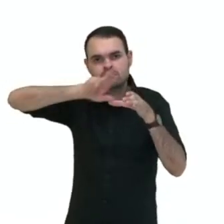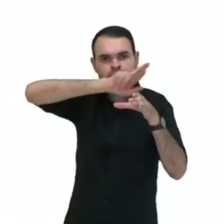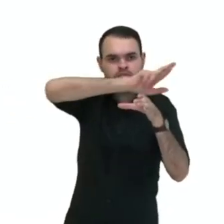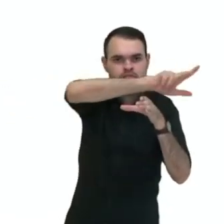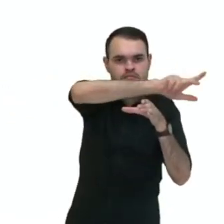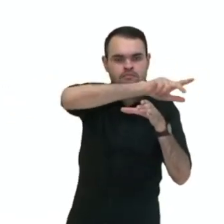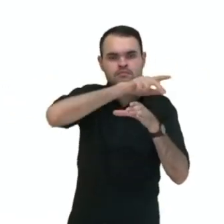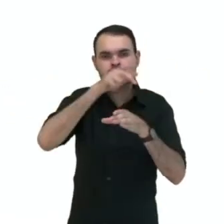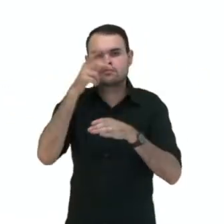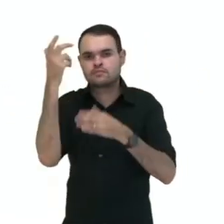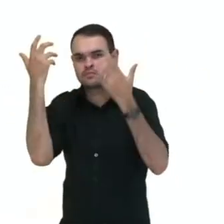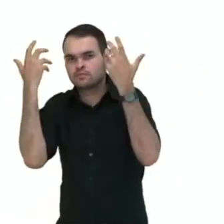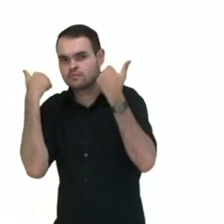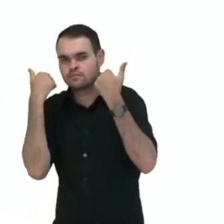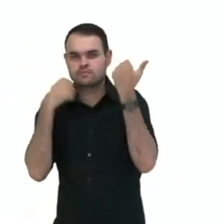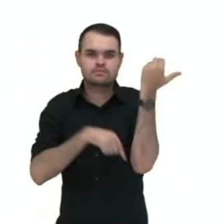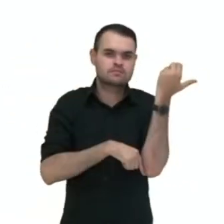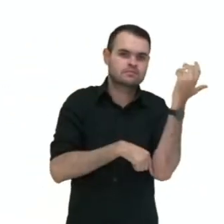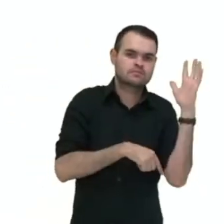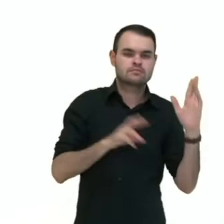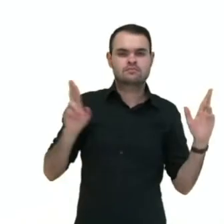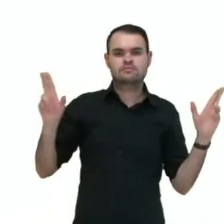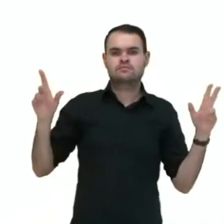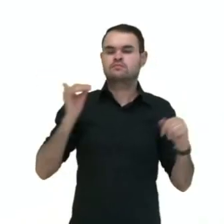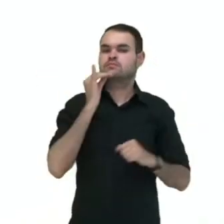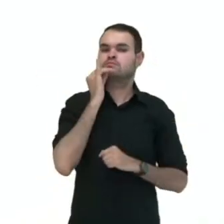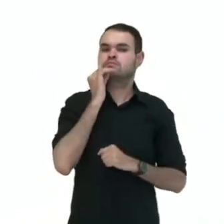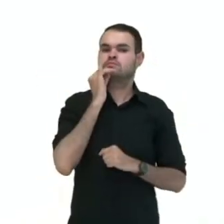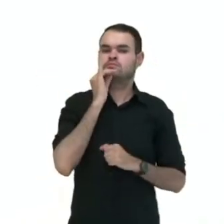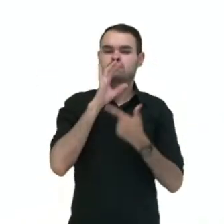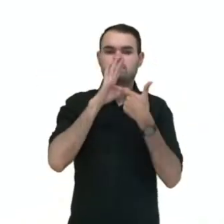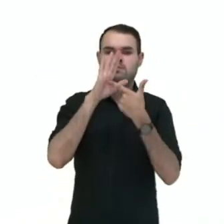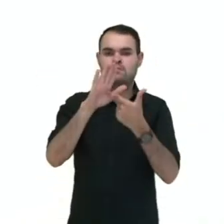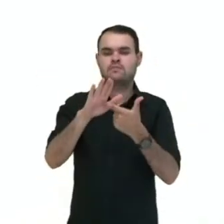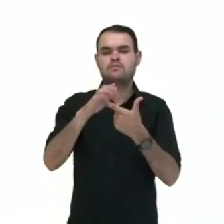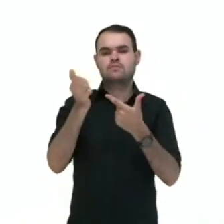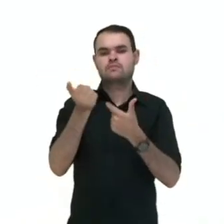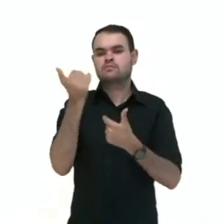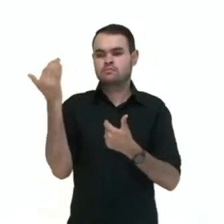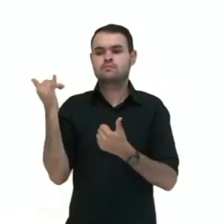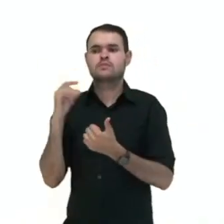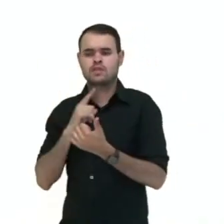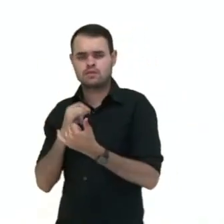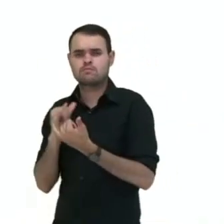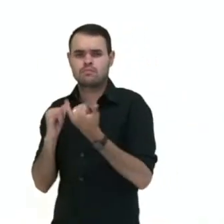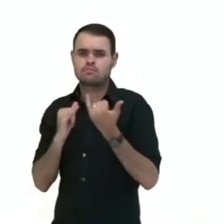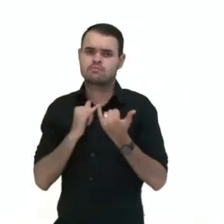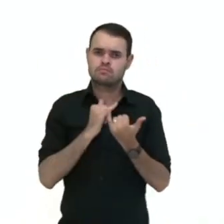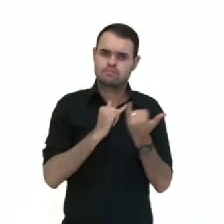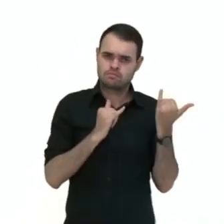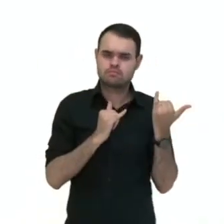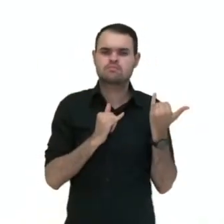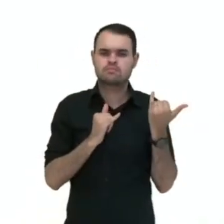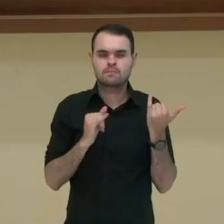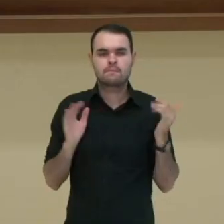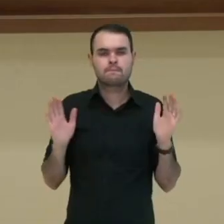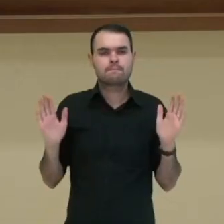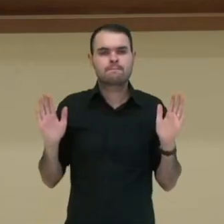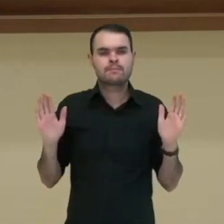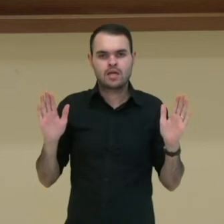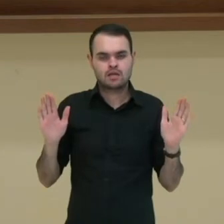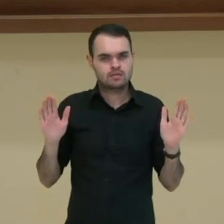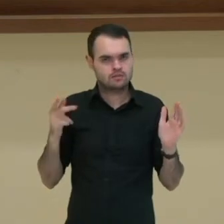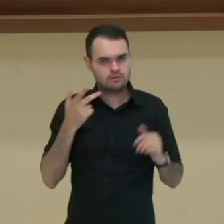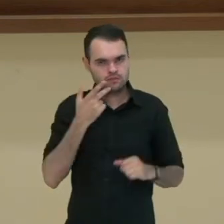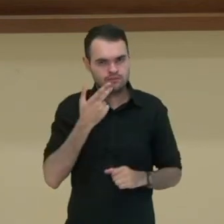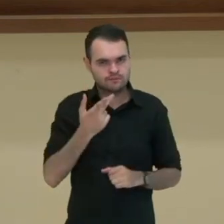animal para a célula vegetal. Por exemplo, né, nós mencionamos aqui muitas células em comum a esses dois tipos, a animal e a vegetal, mas eu falo